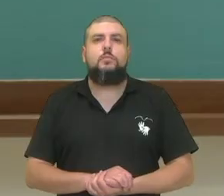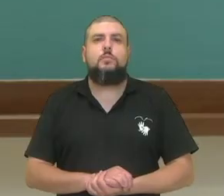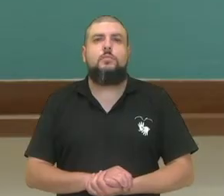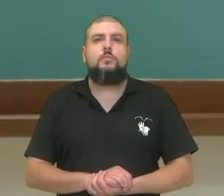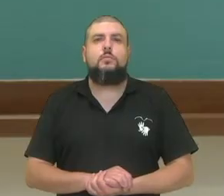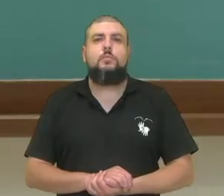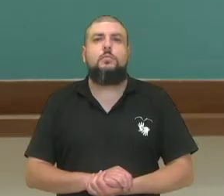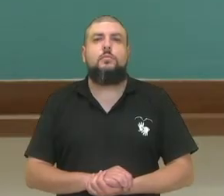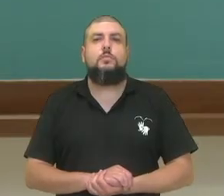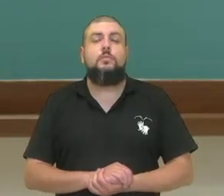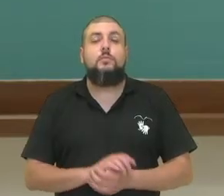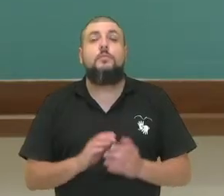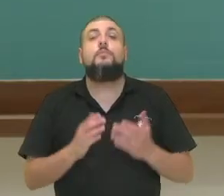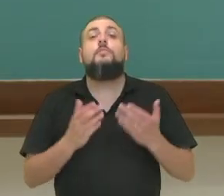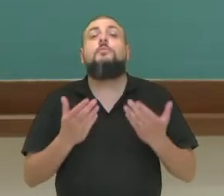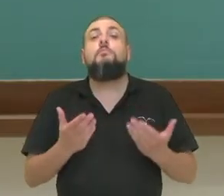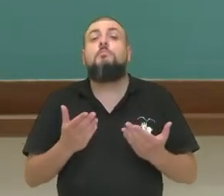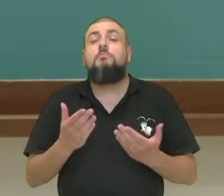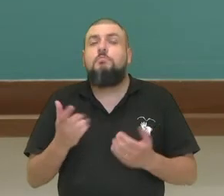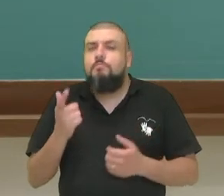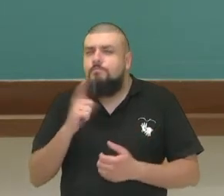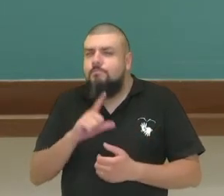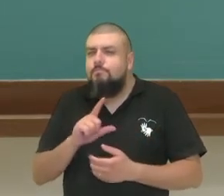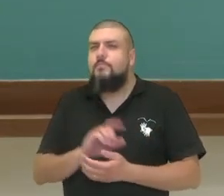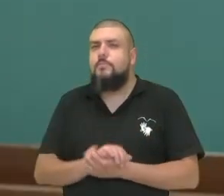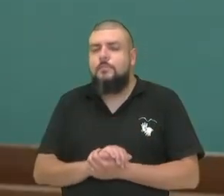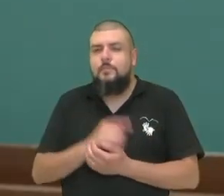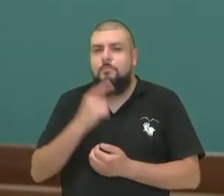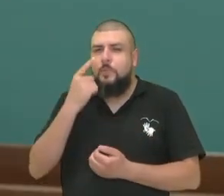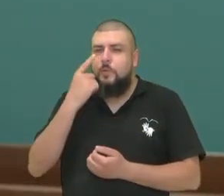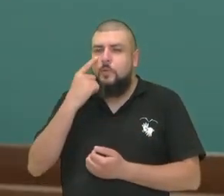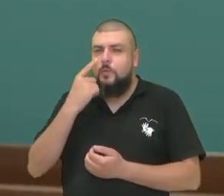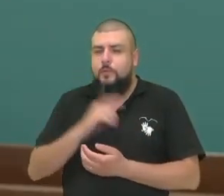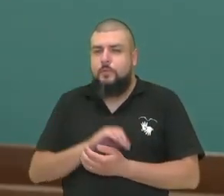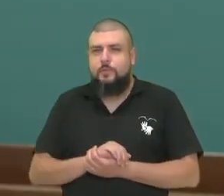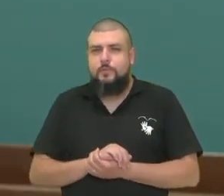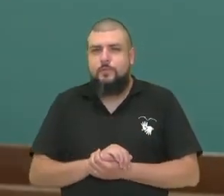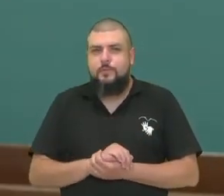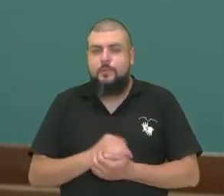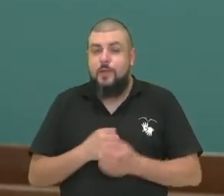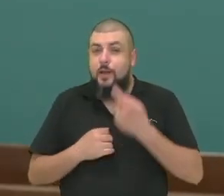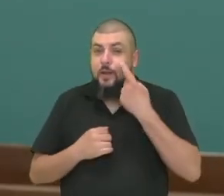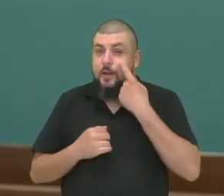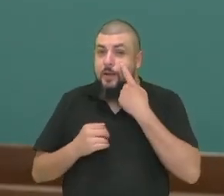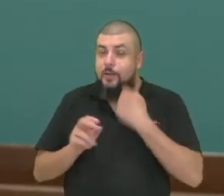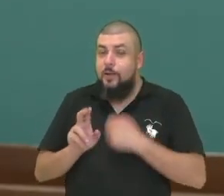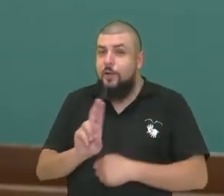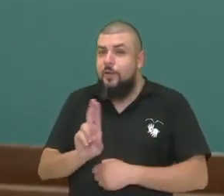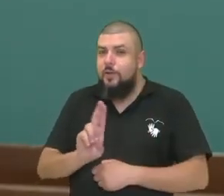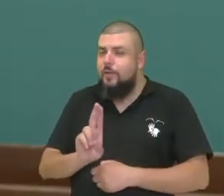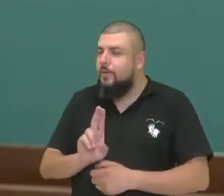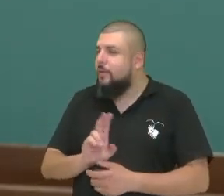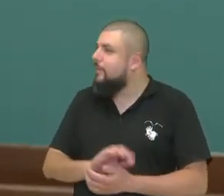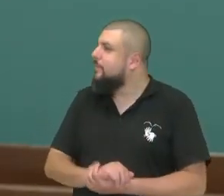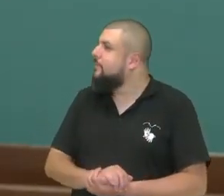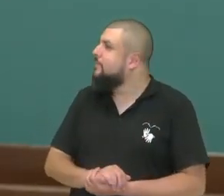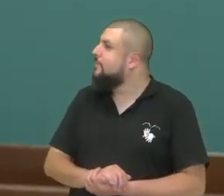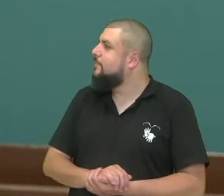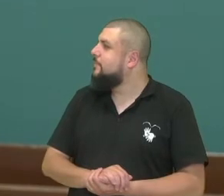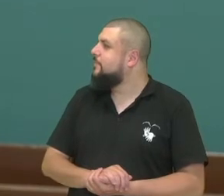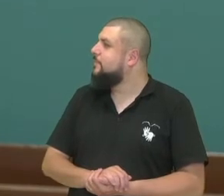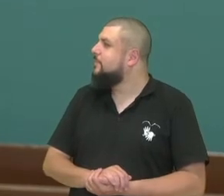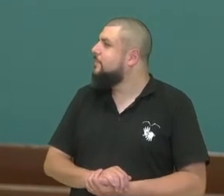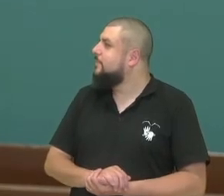e aí pessoal conseguiram vamos ver então como é que ficou isso tô aqui a gente tem a ideia de abertura não temos a ideia